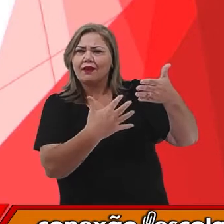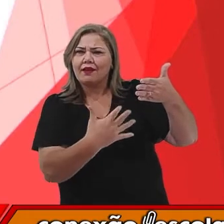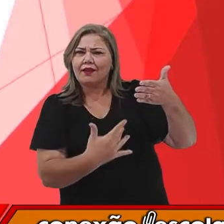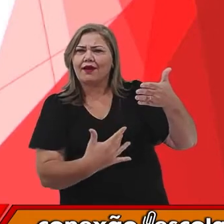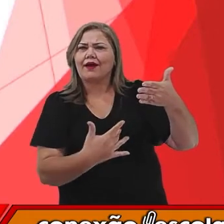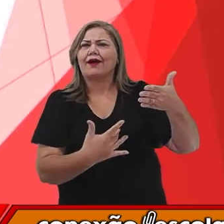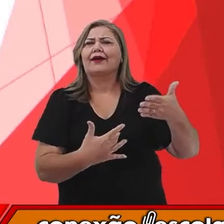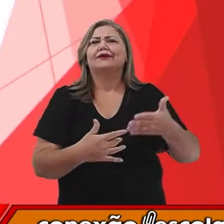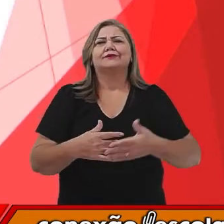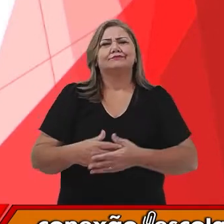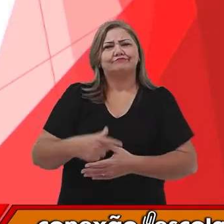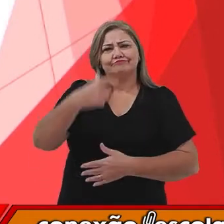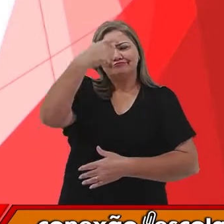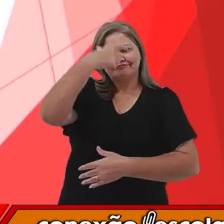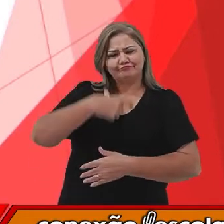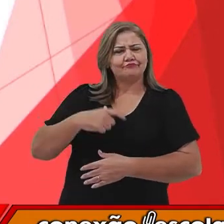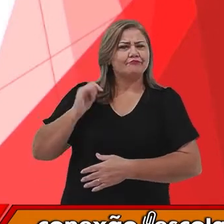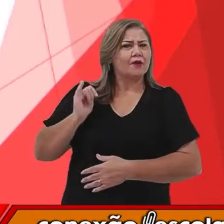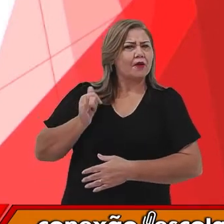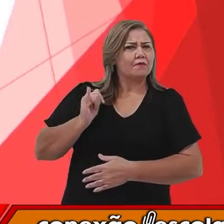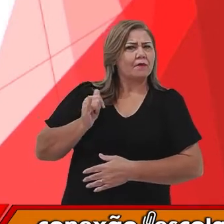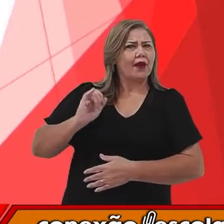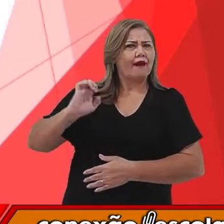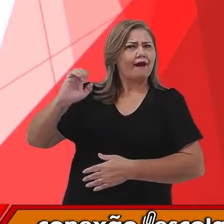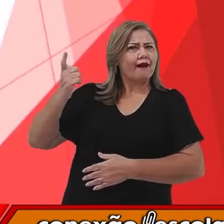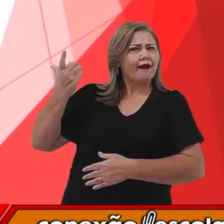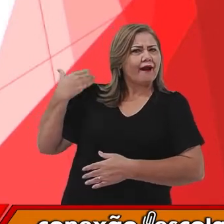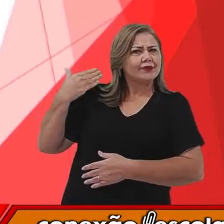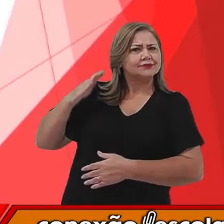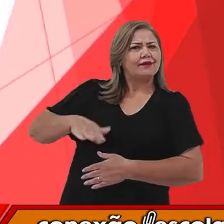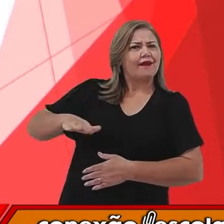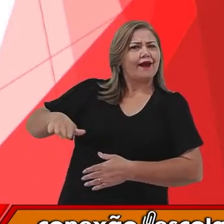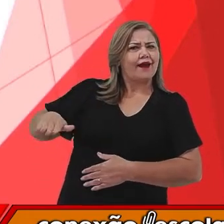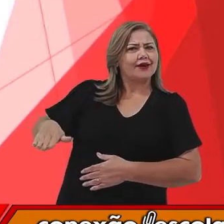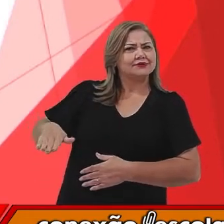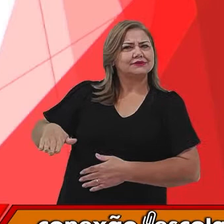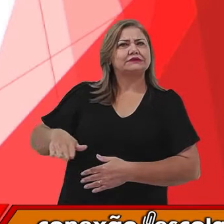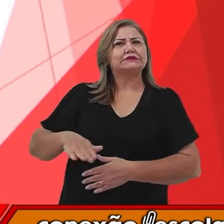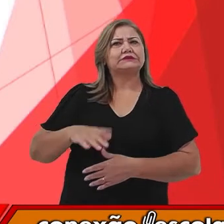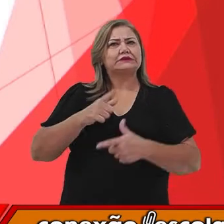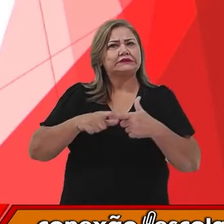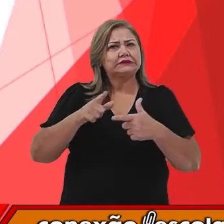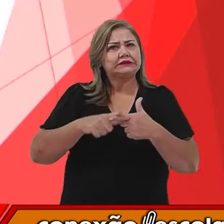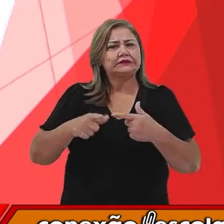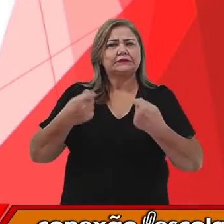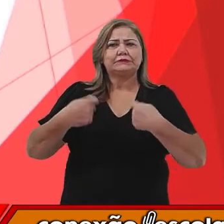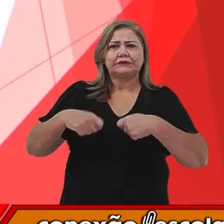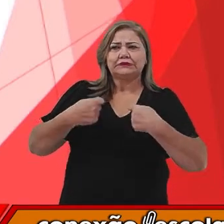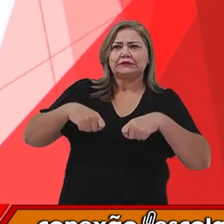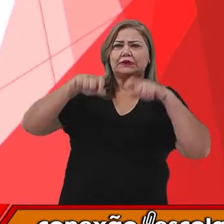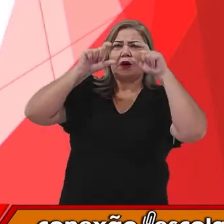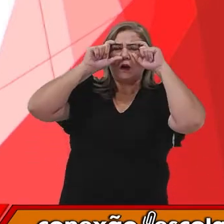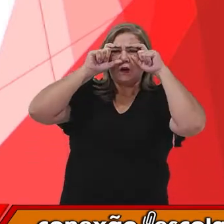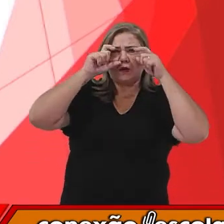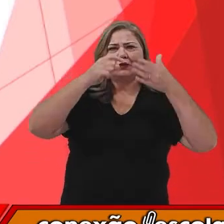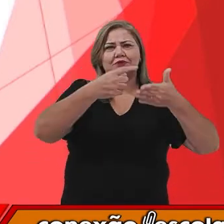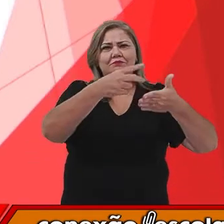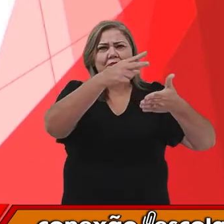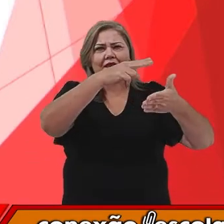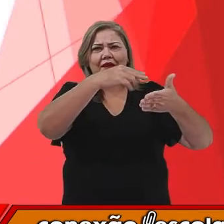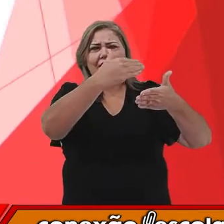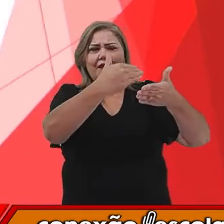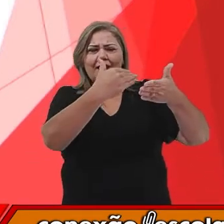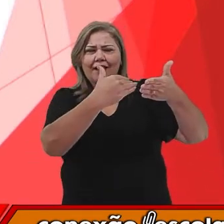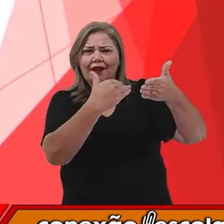uma história de quando era criança. E aí o conflito é quando ele descobre que precisava de óculos, mas não